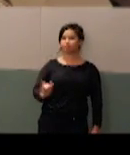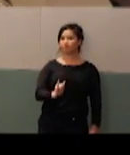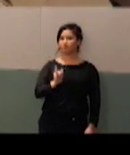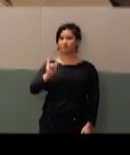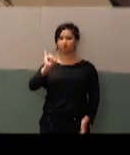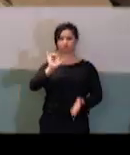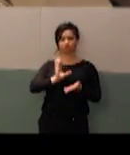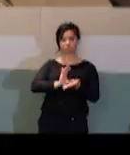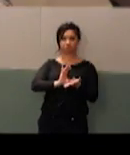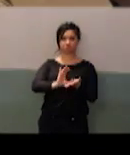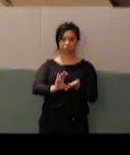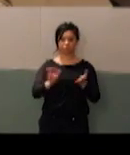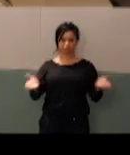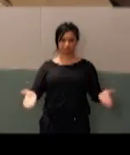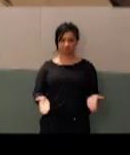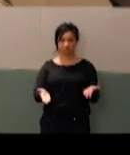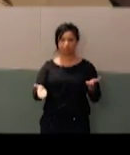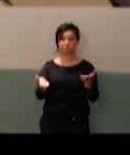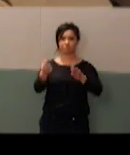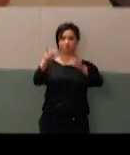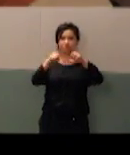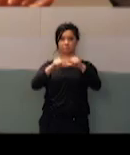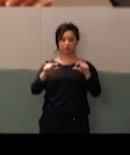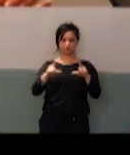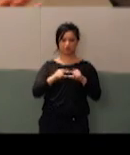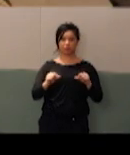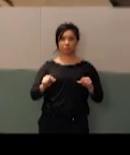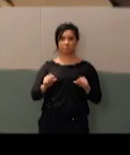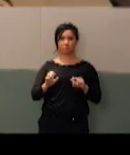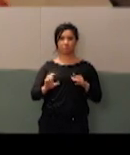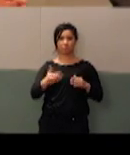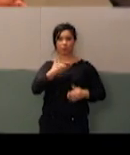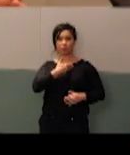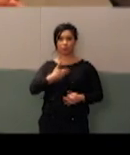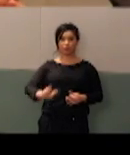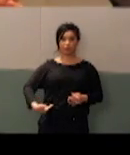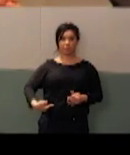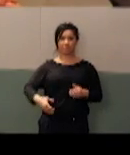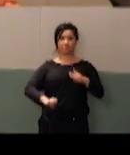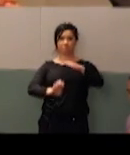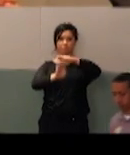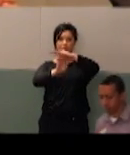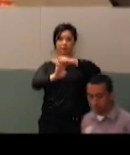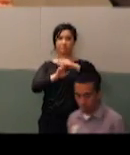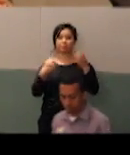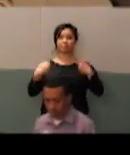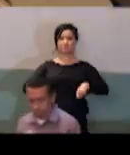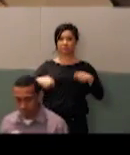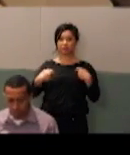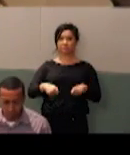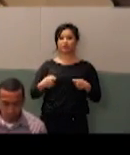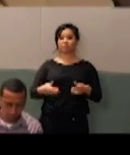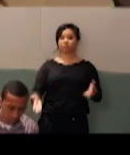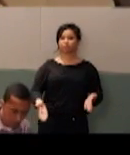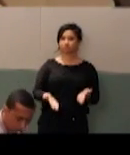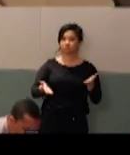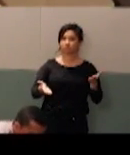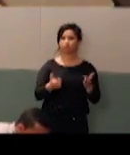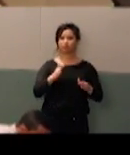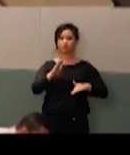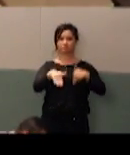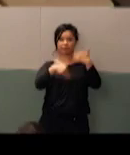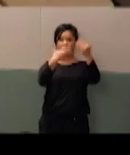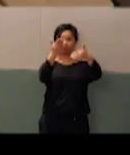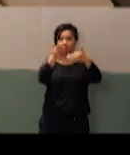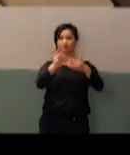capital, que o Estado cumpra o seu papel de indutor do desenvolvimento e o empresariado, por